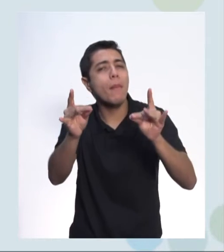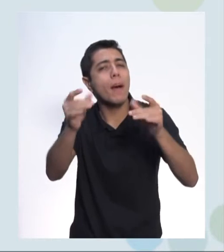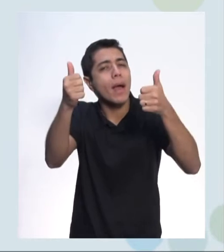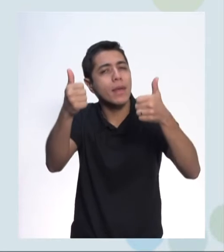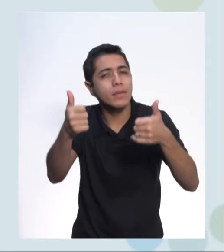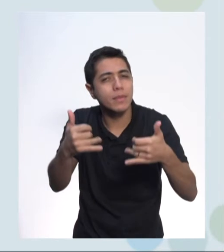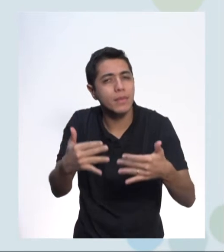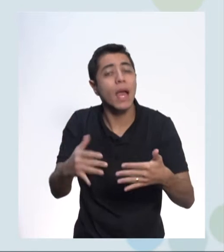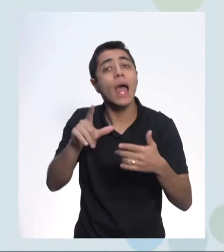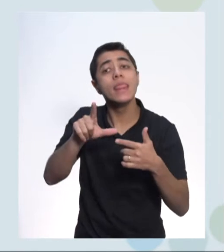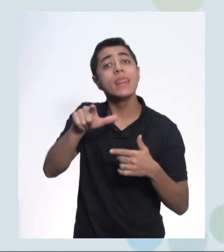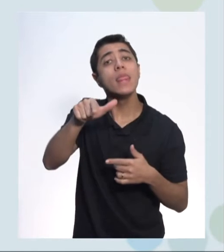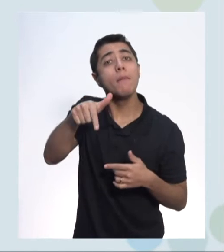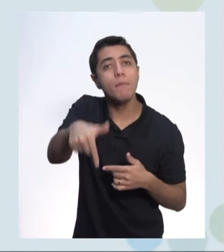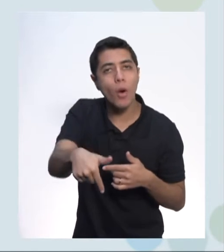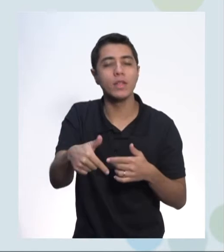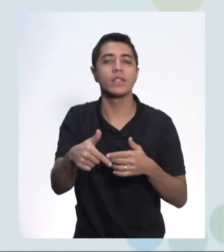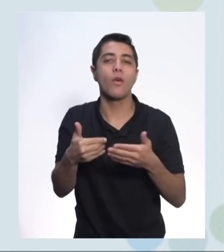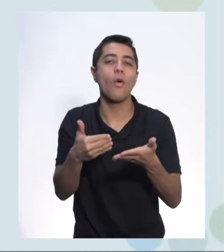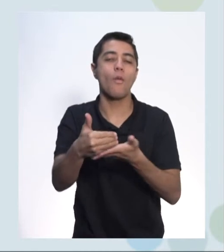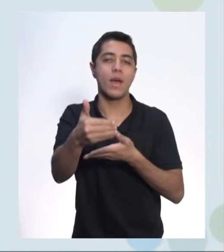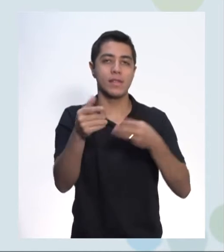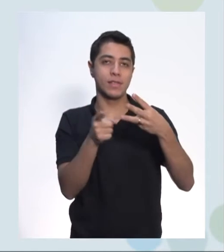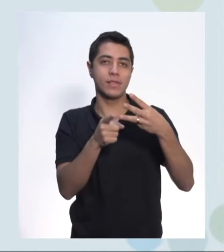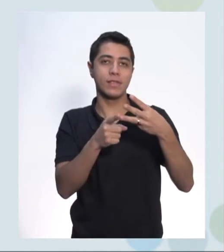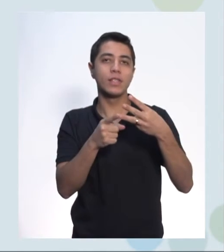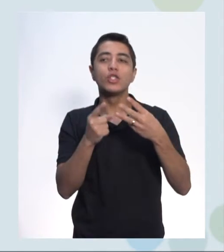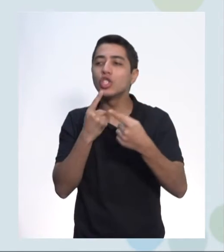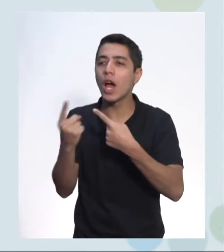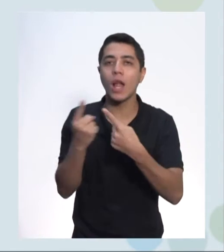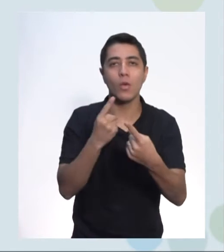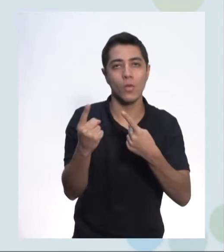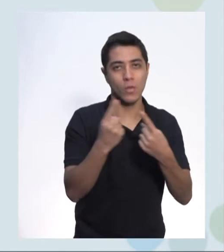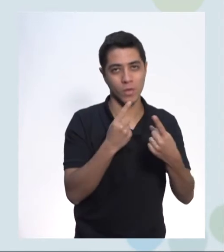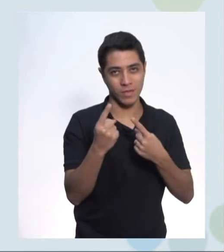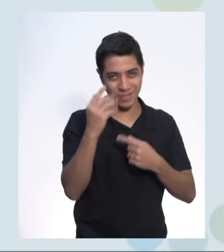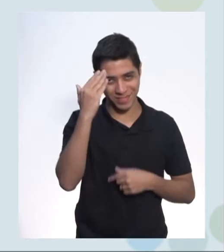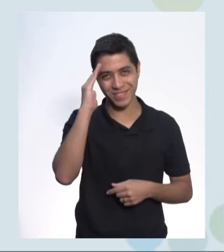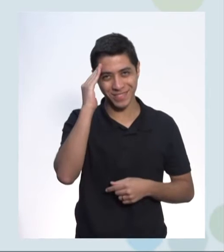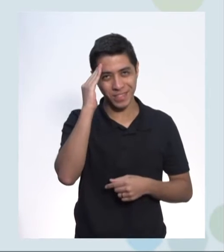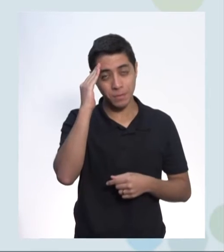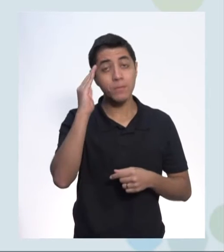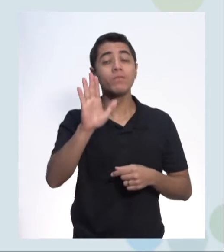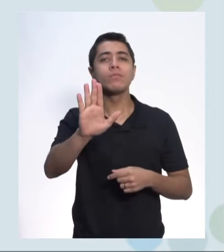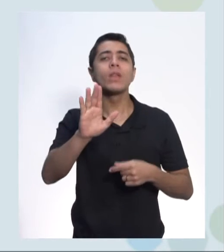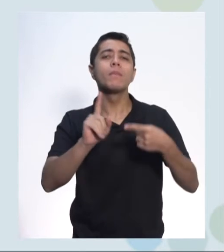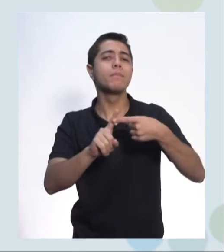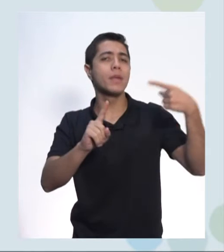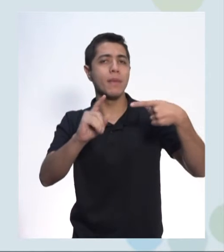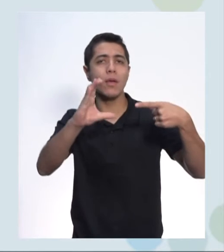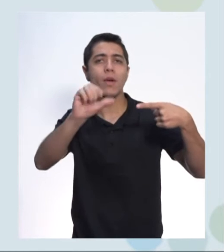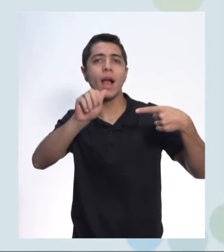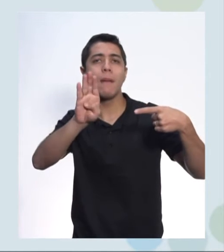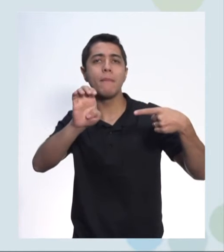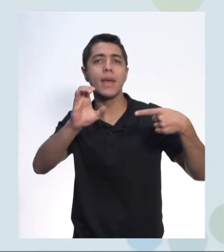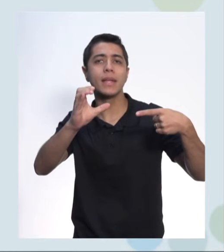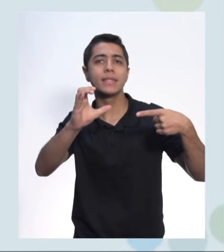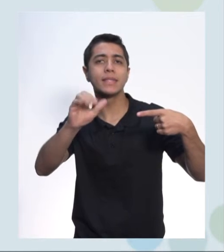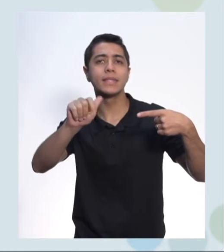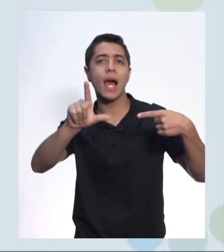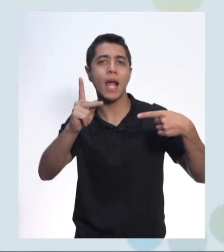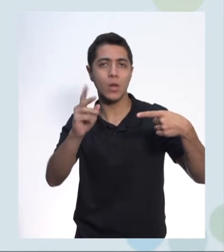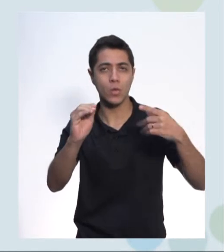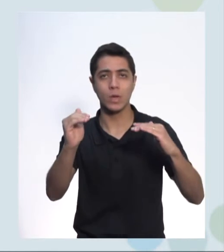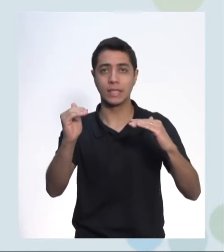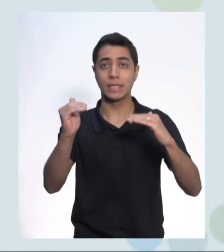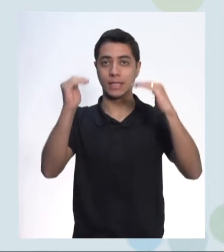cabeçalho, ele serve para introduzir a cena, né? Então, ele é marcado com a parte interior ou exterior.